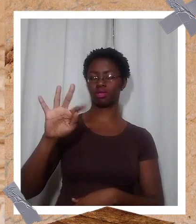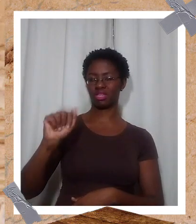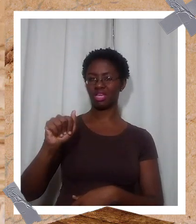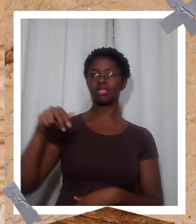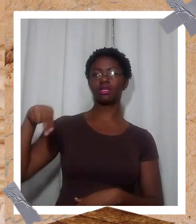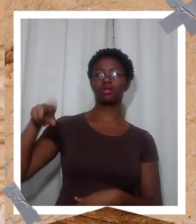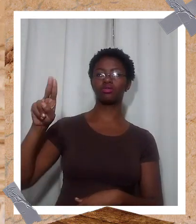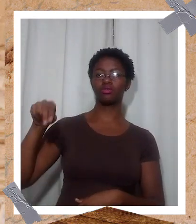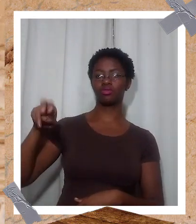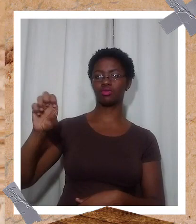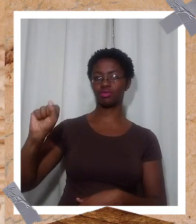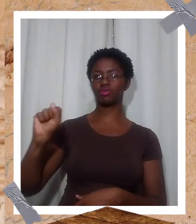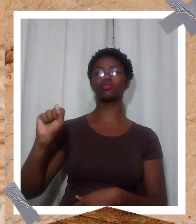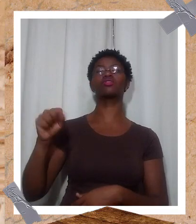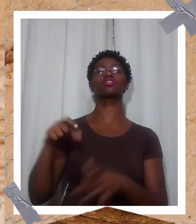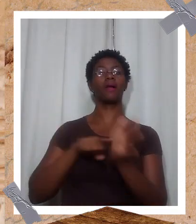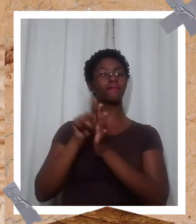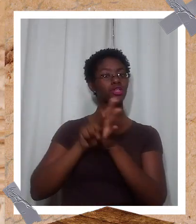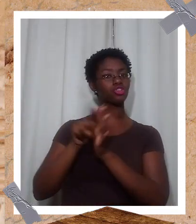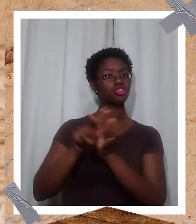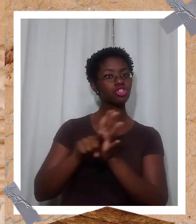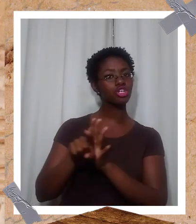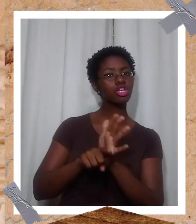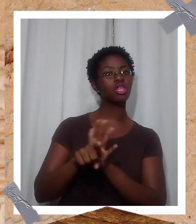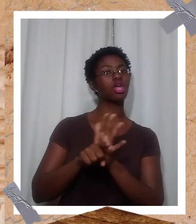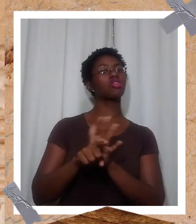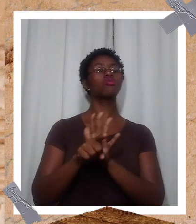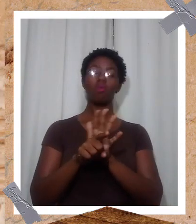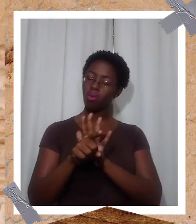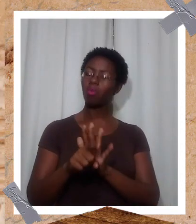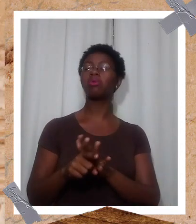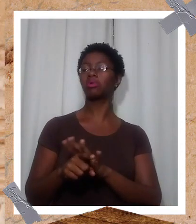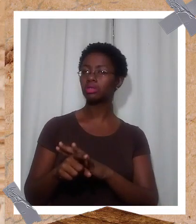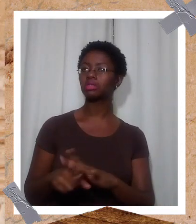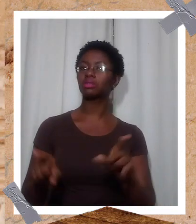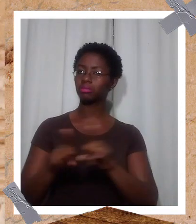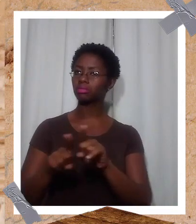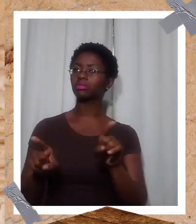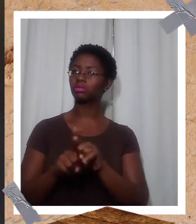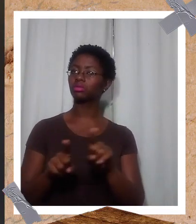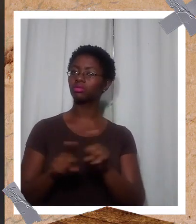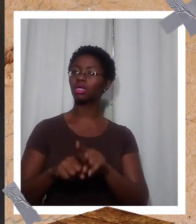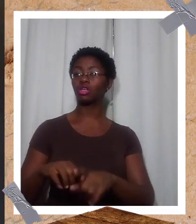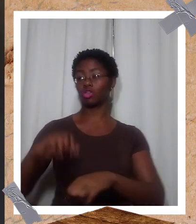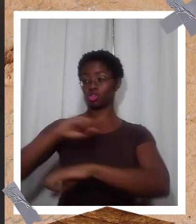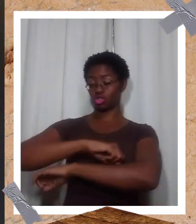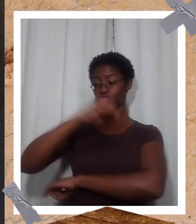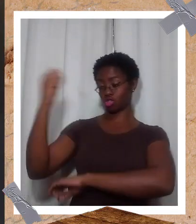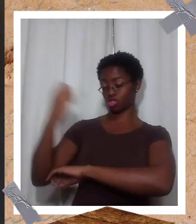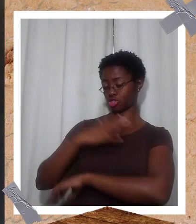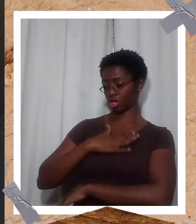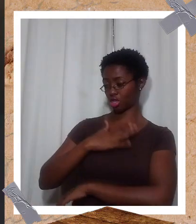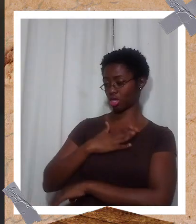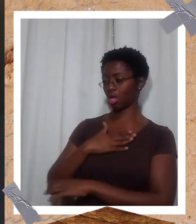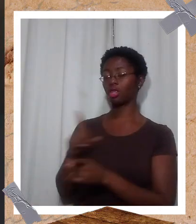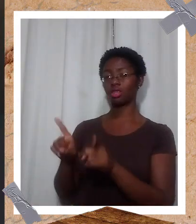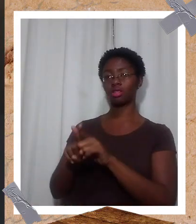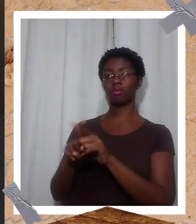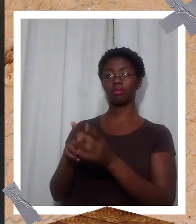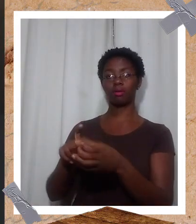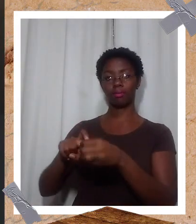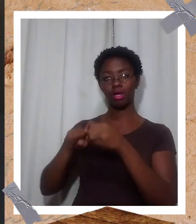também de carnaval e tudo mais. Então, e o Da Minha Janela foi uma grande parceria também com a